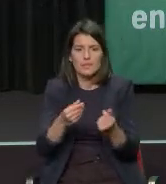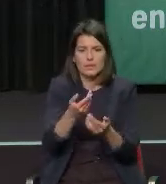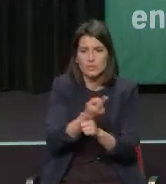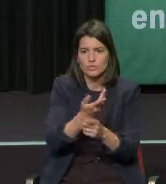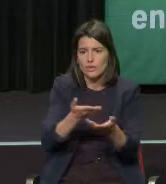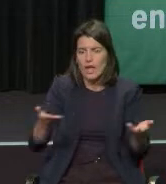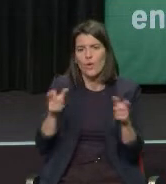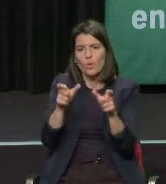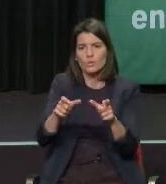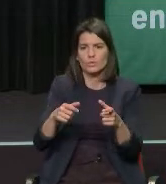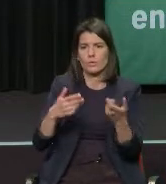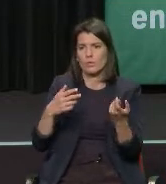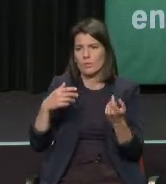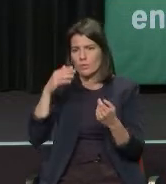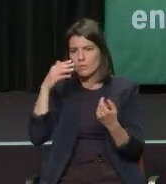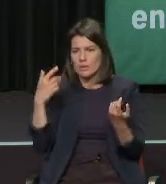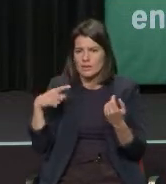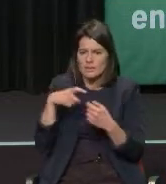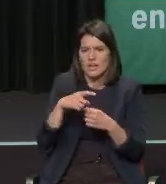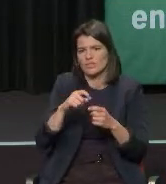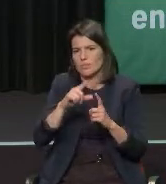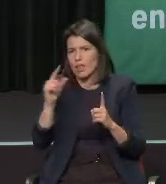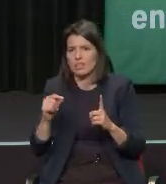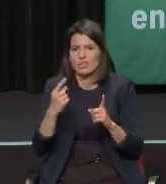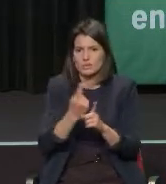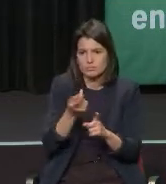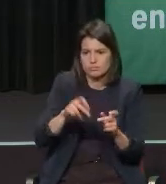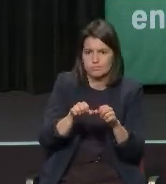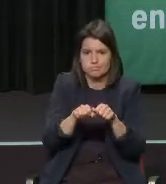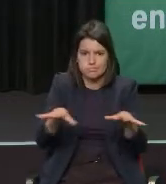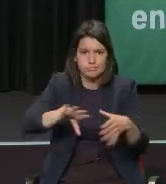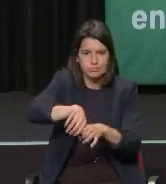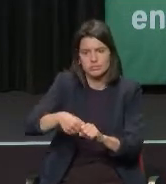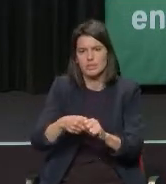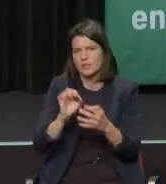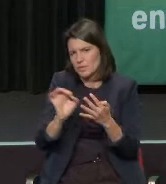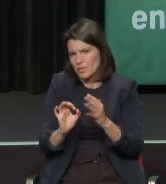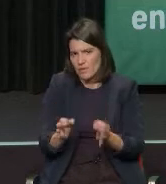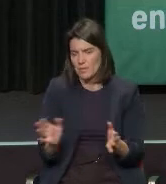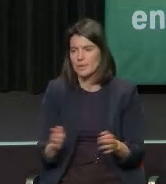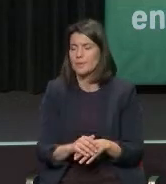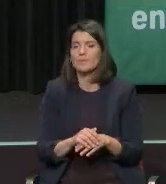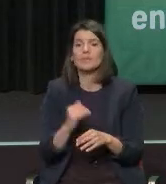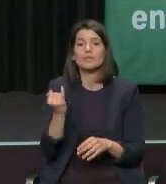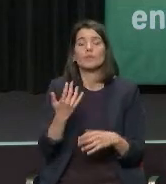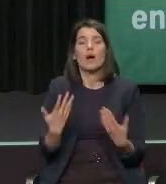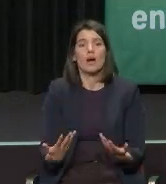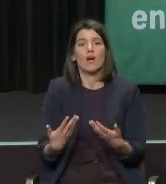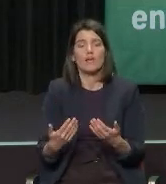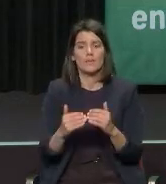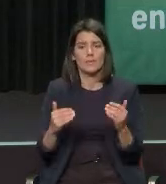controle de pragas, portanto, aqui uma série de assuntos, não vou entrar aqui em pormenor. O Instituto também está num processo